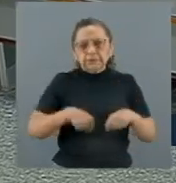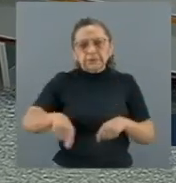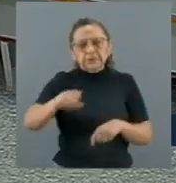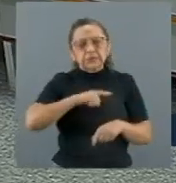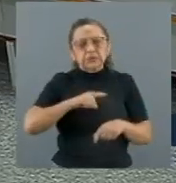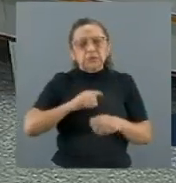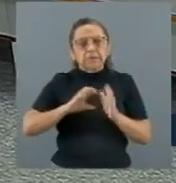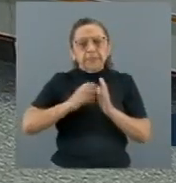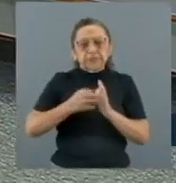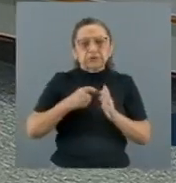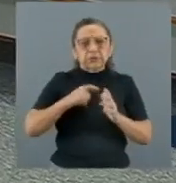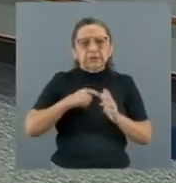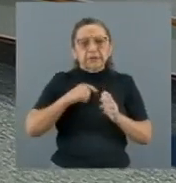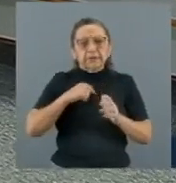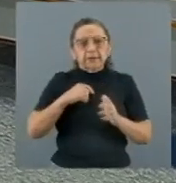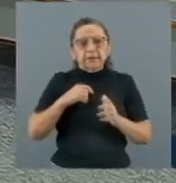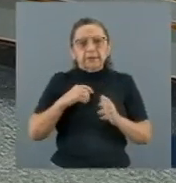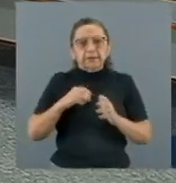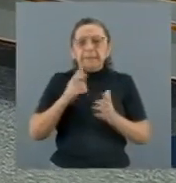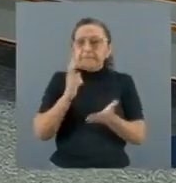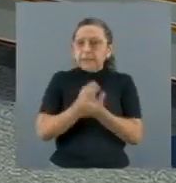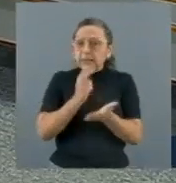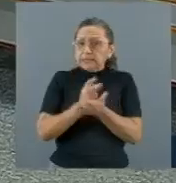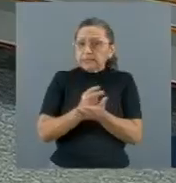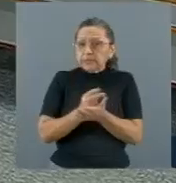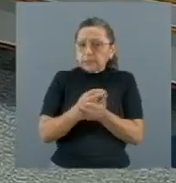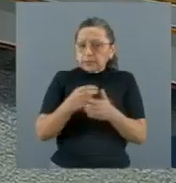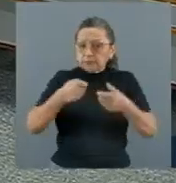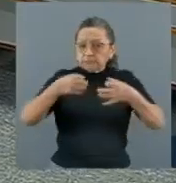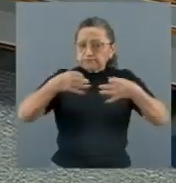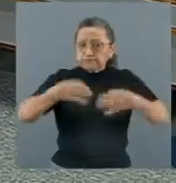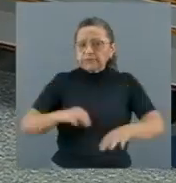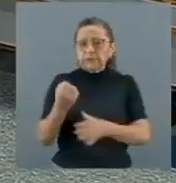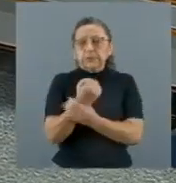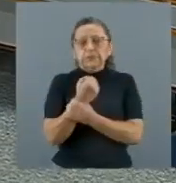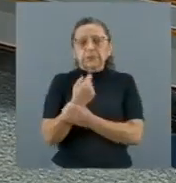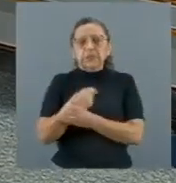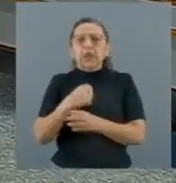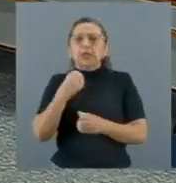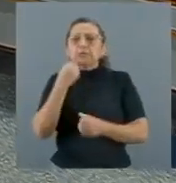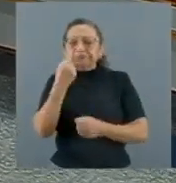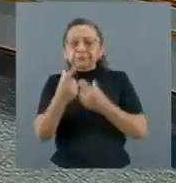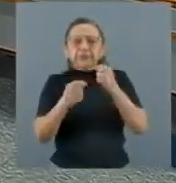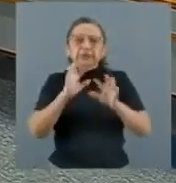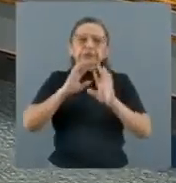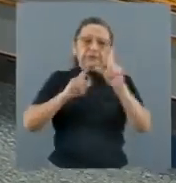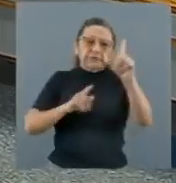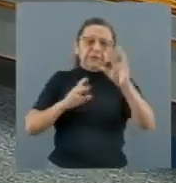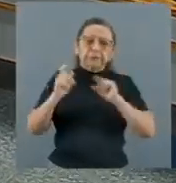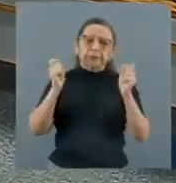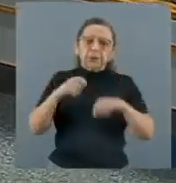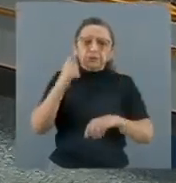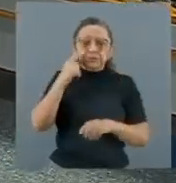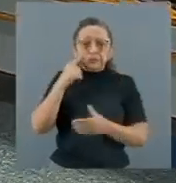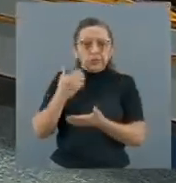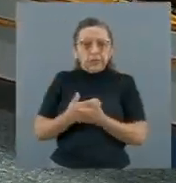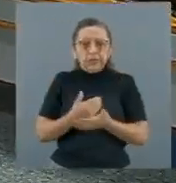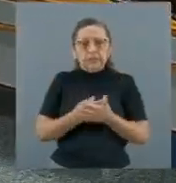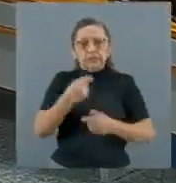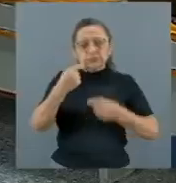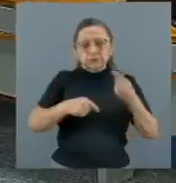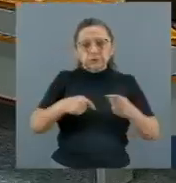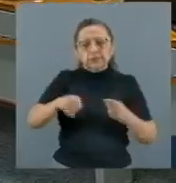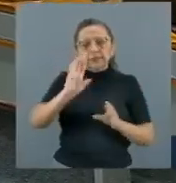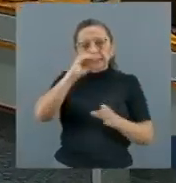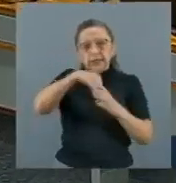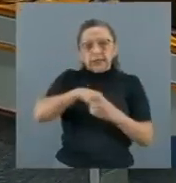o partido ele passa a ter uma mesma substância e que as eventuais diferenças possam ser tratadas no âmbito do próprio